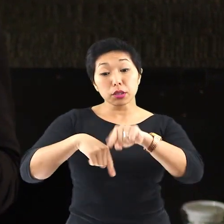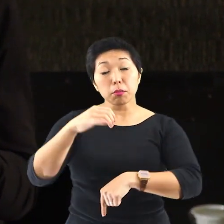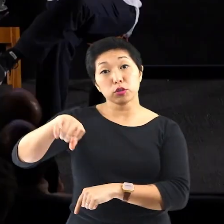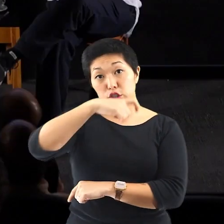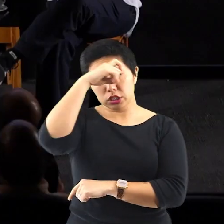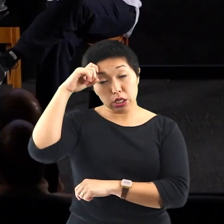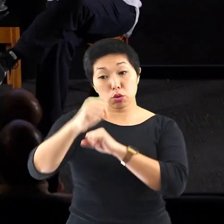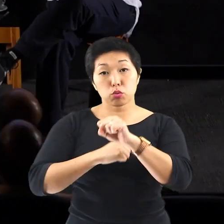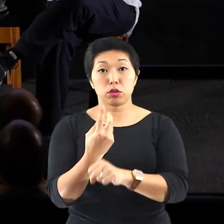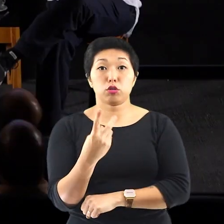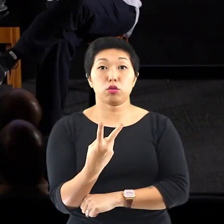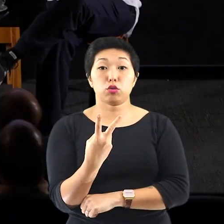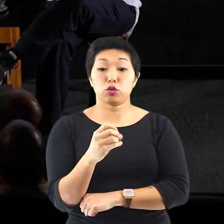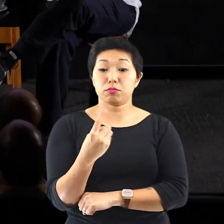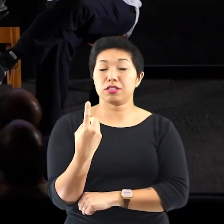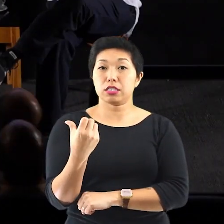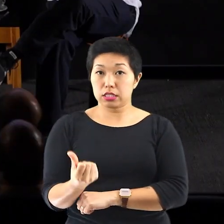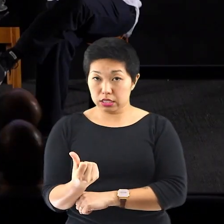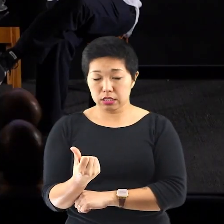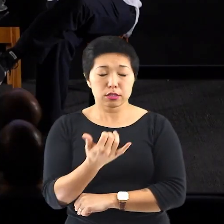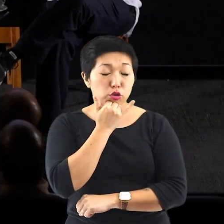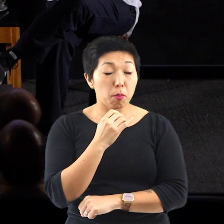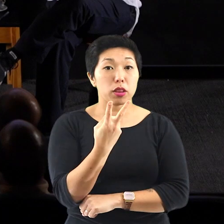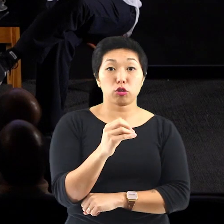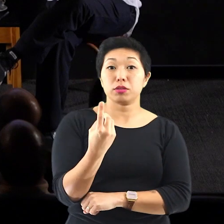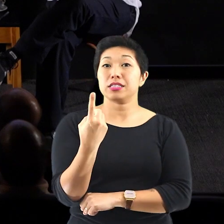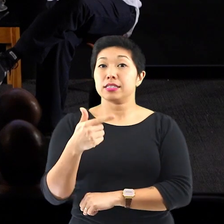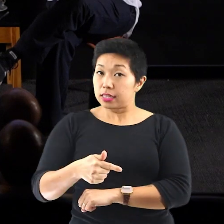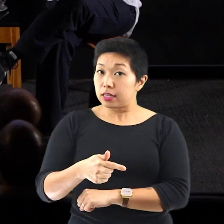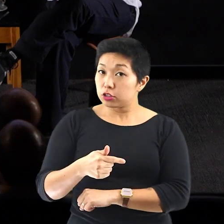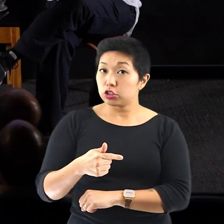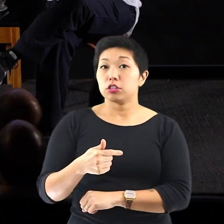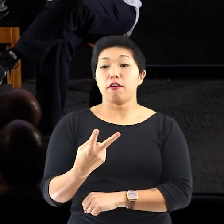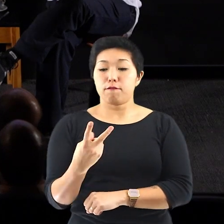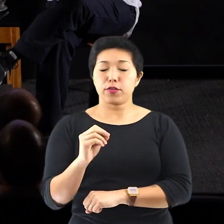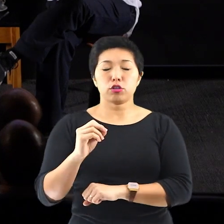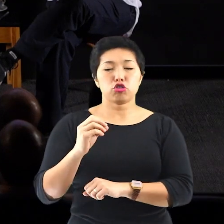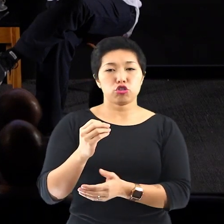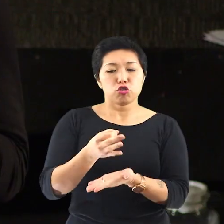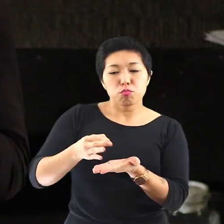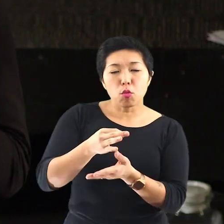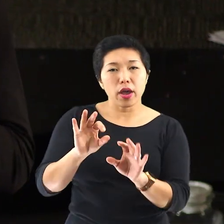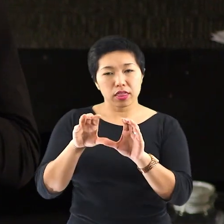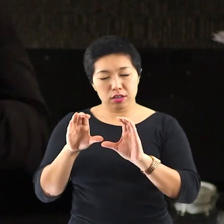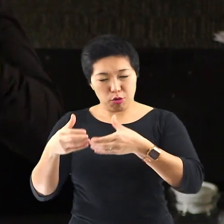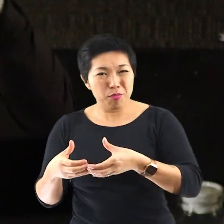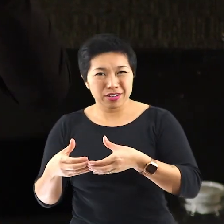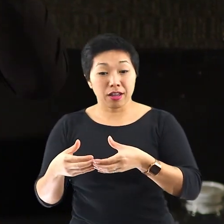2016, de 17 passou a ser 20 mumbucas por mês, e